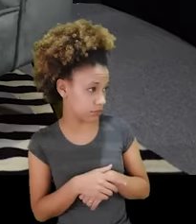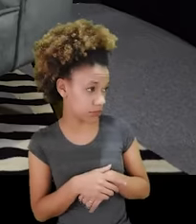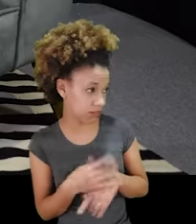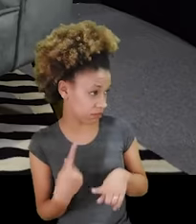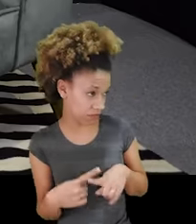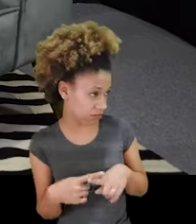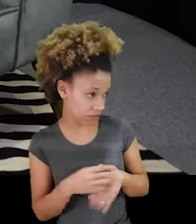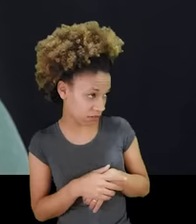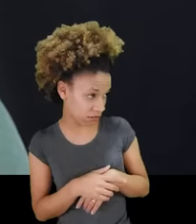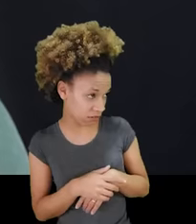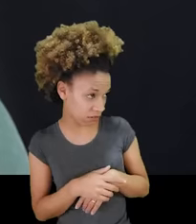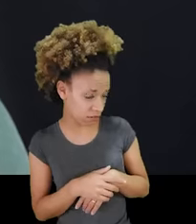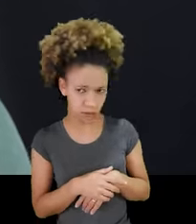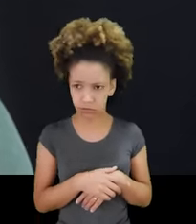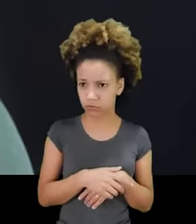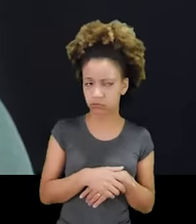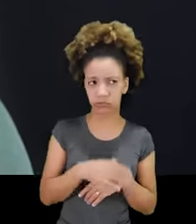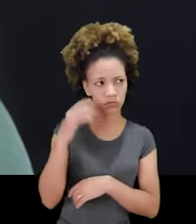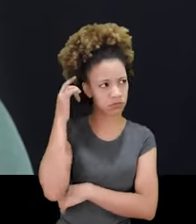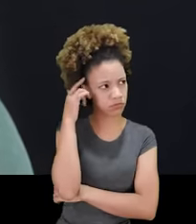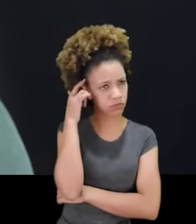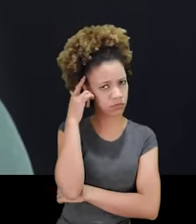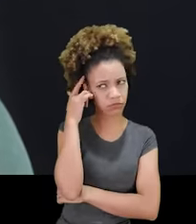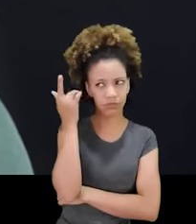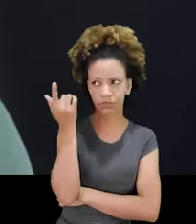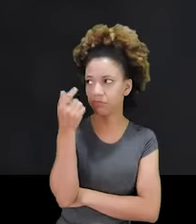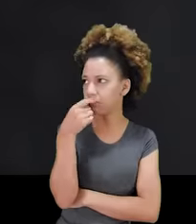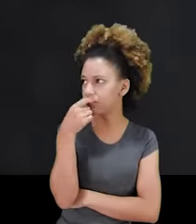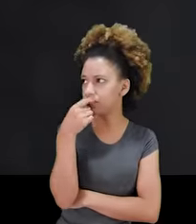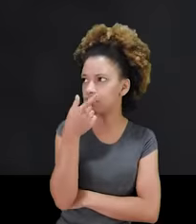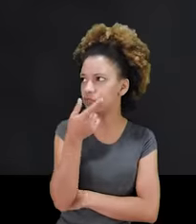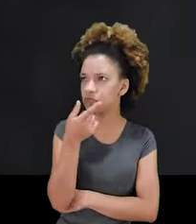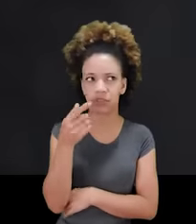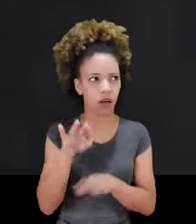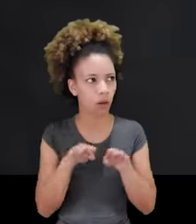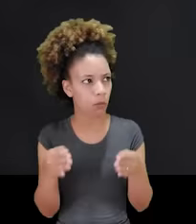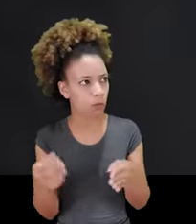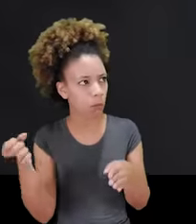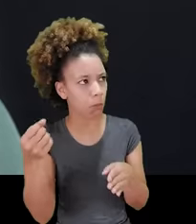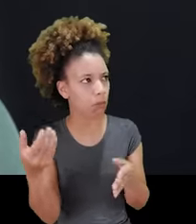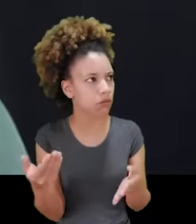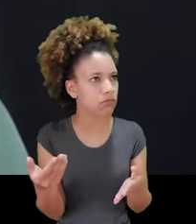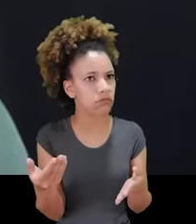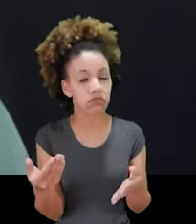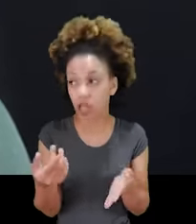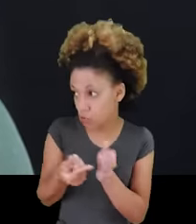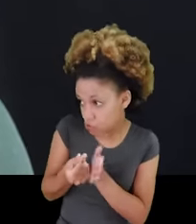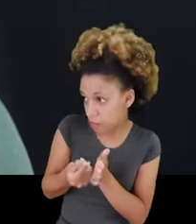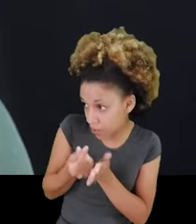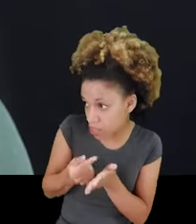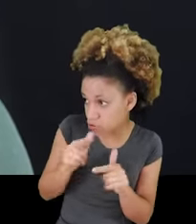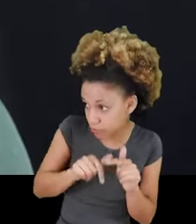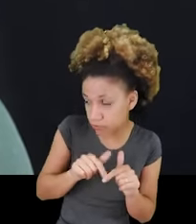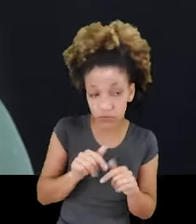quê? E eu fiquei... Mas... Pra saber o que há e os preços. É. Aí eu